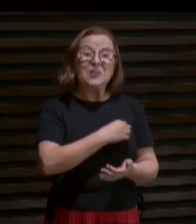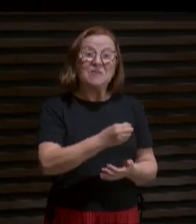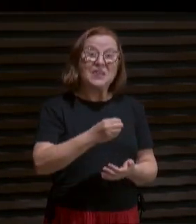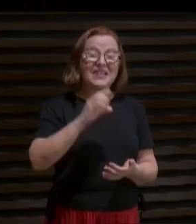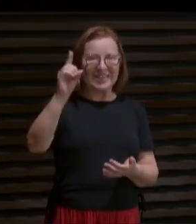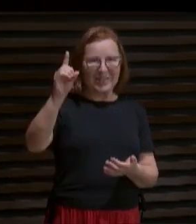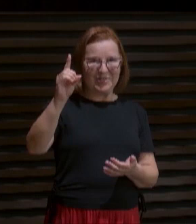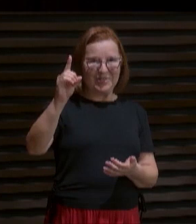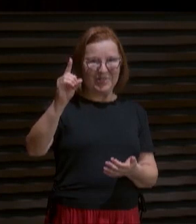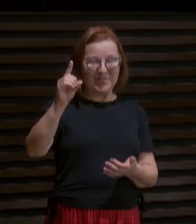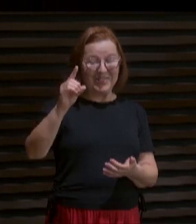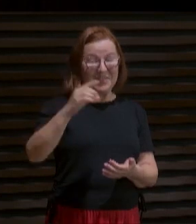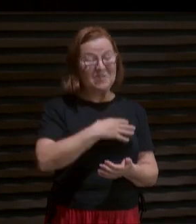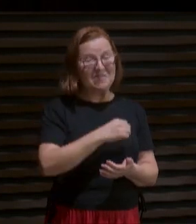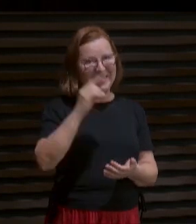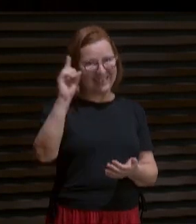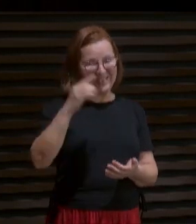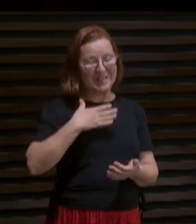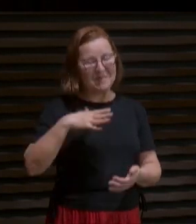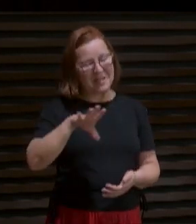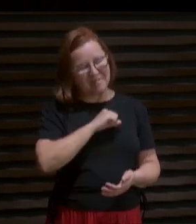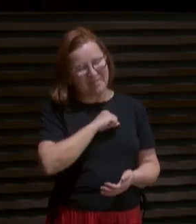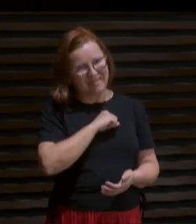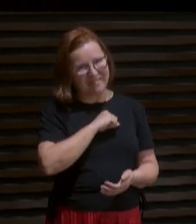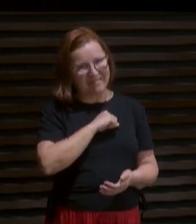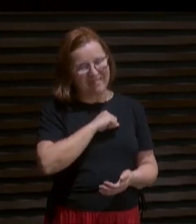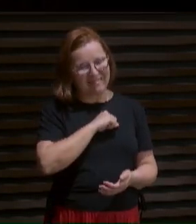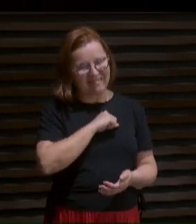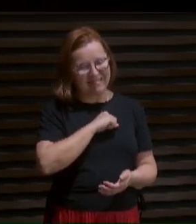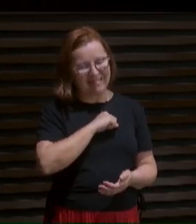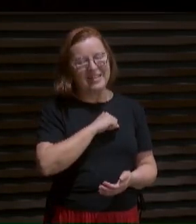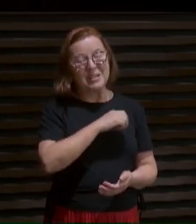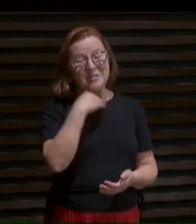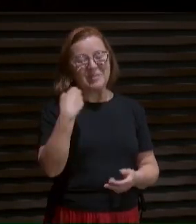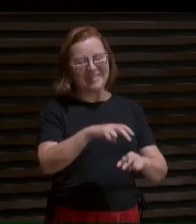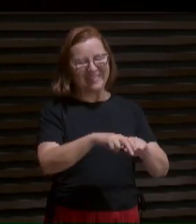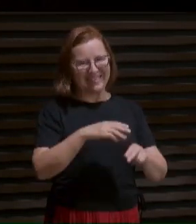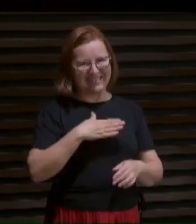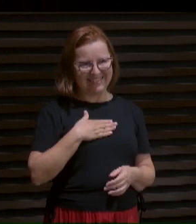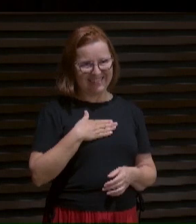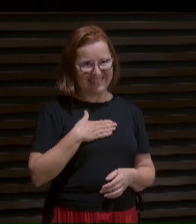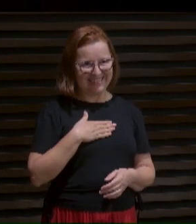no Filho de Deus, que me amou e a si mesmo se entregou por mim.